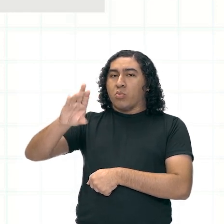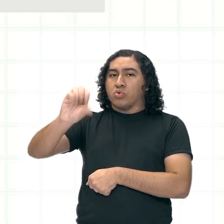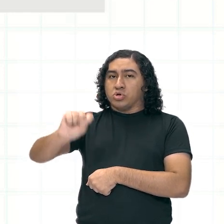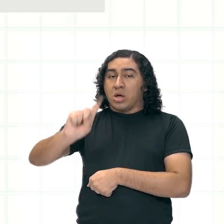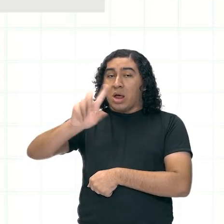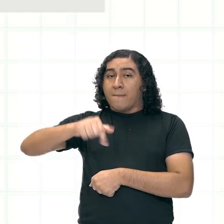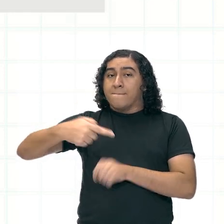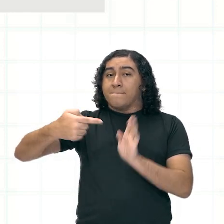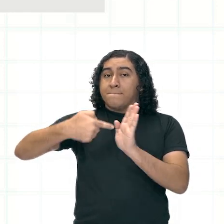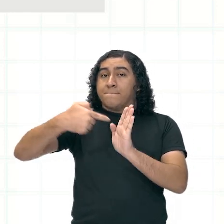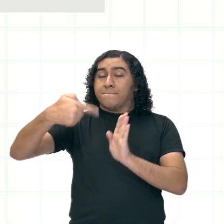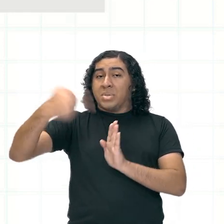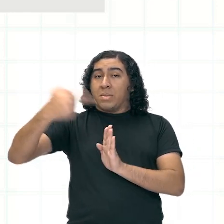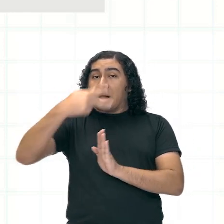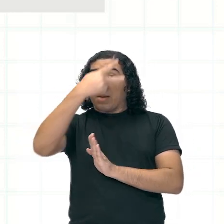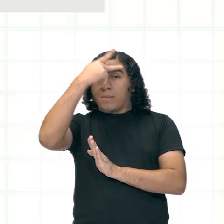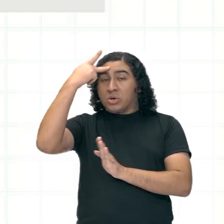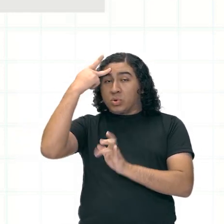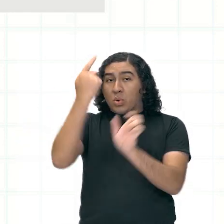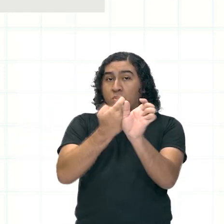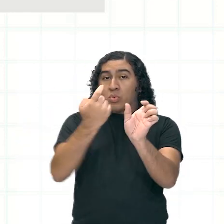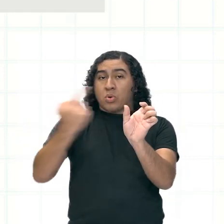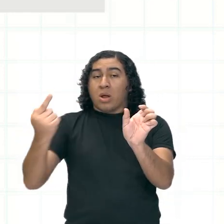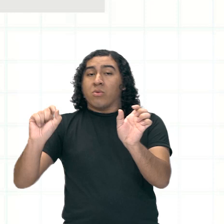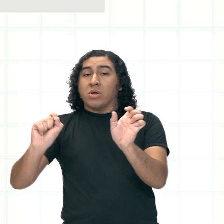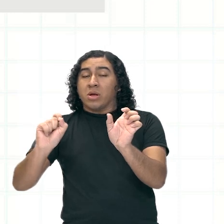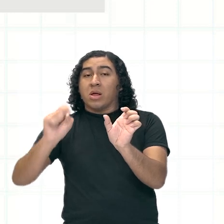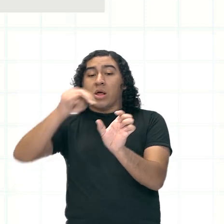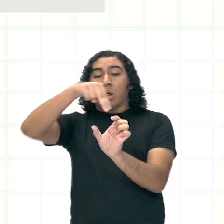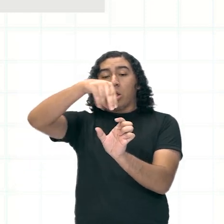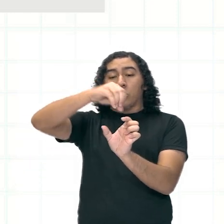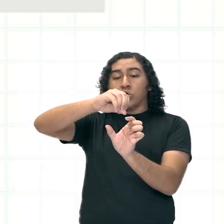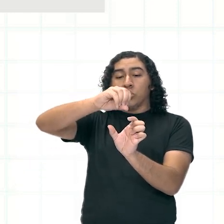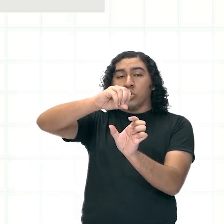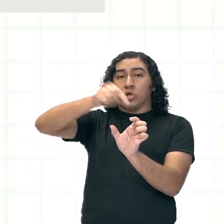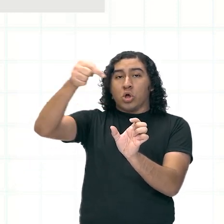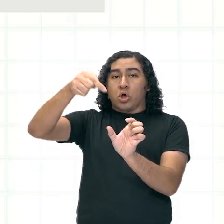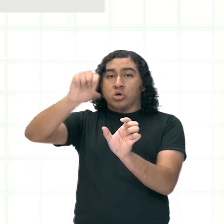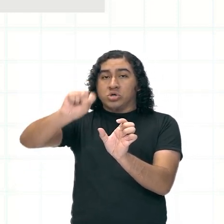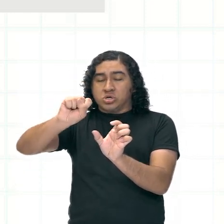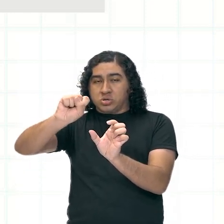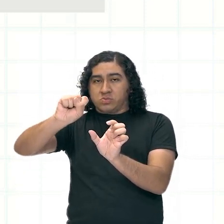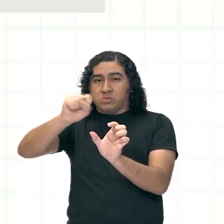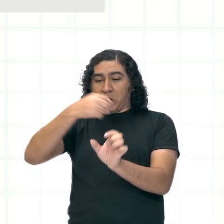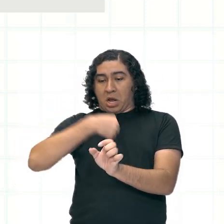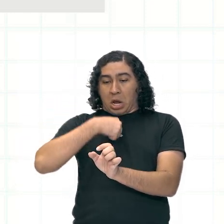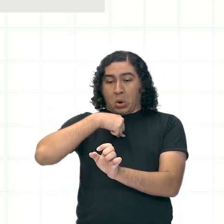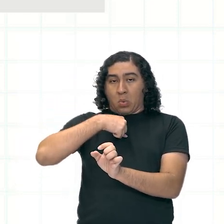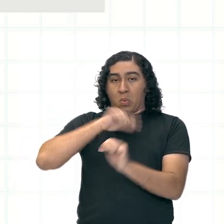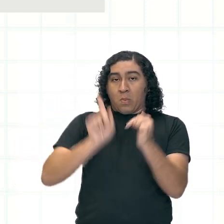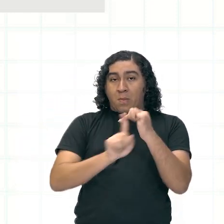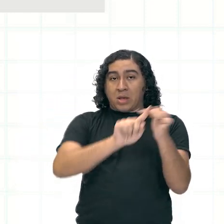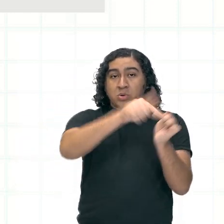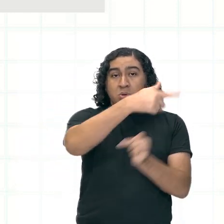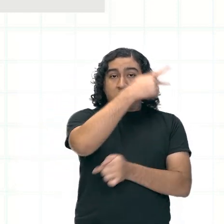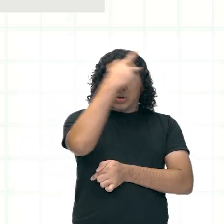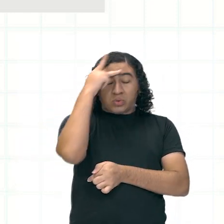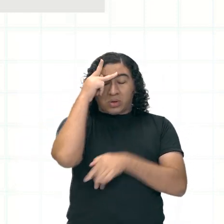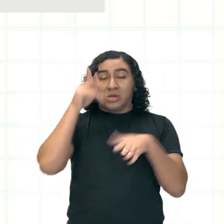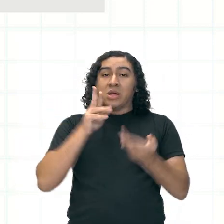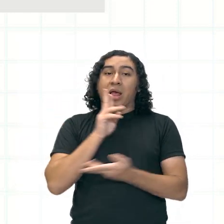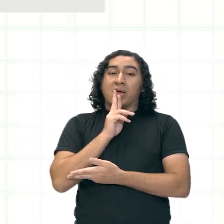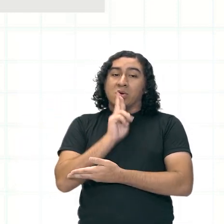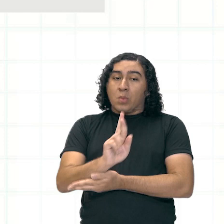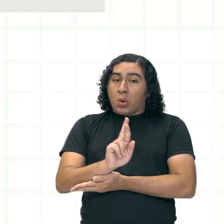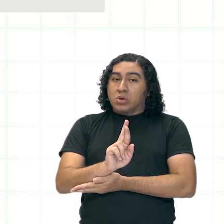plural corresponde a nós, né? Nós, ou seja, eu e outra pessoa, ok? Então, a resposta a essa